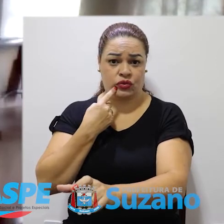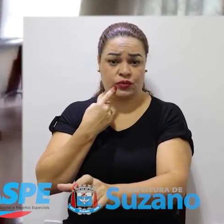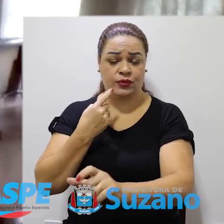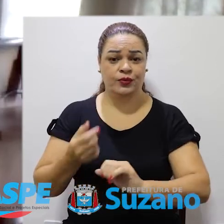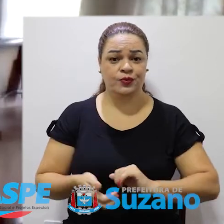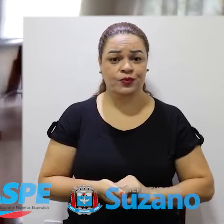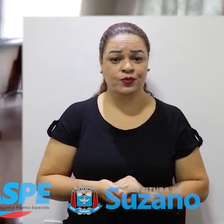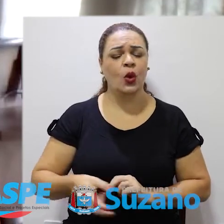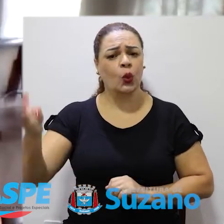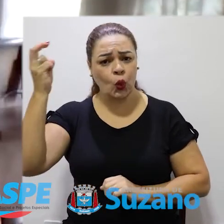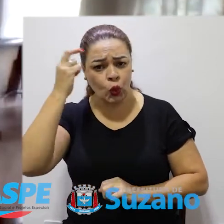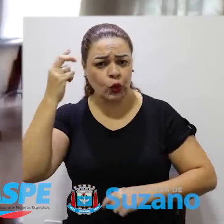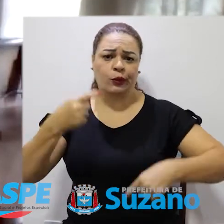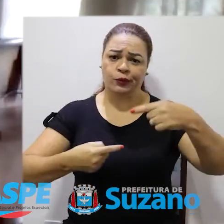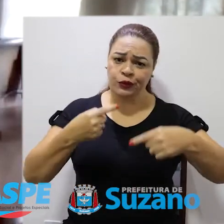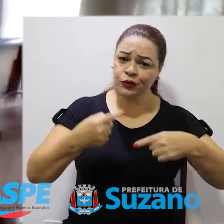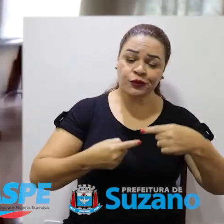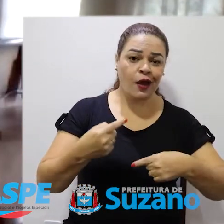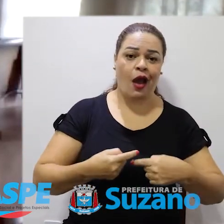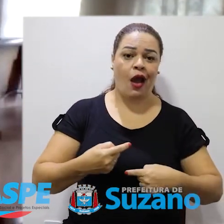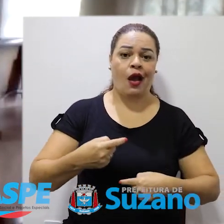cognitivamente, culturalmente, politicamente?